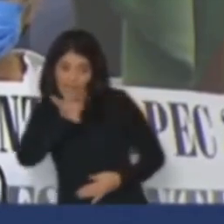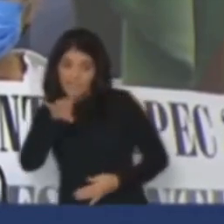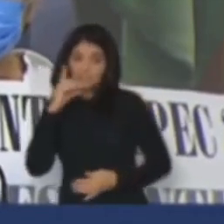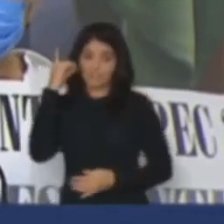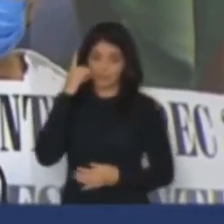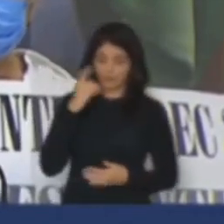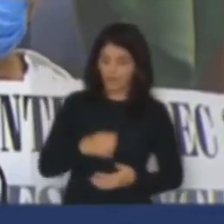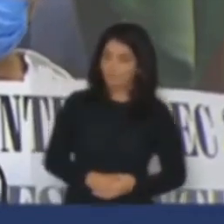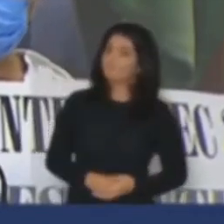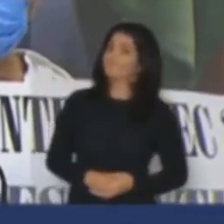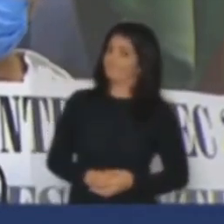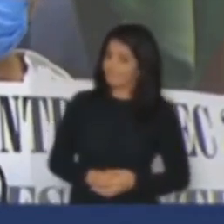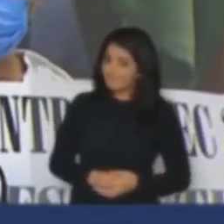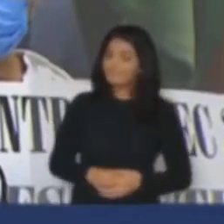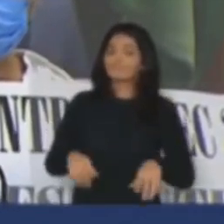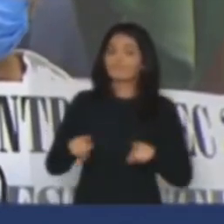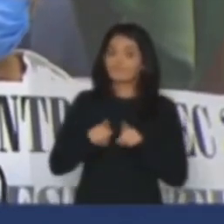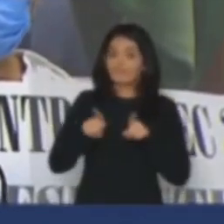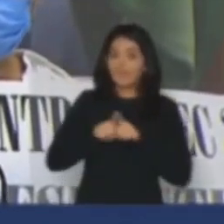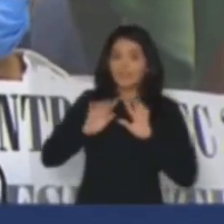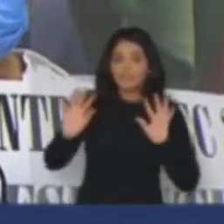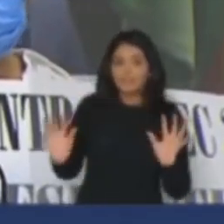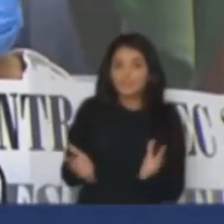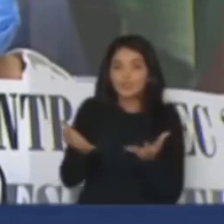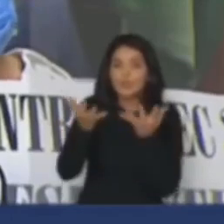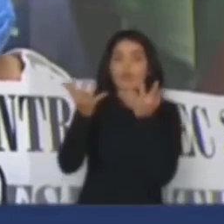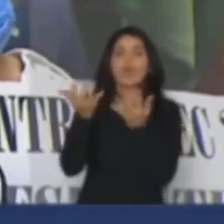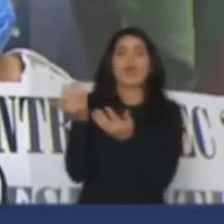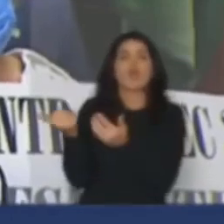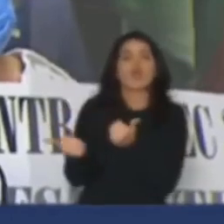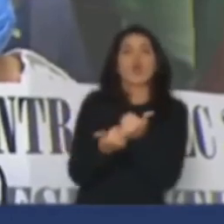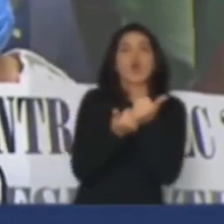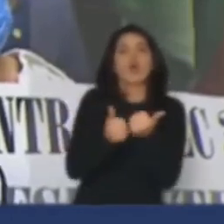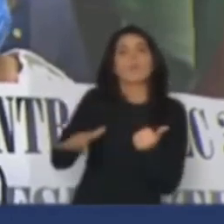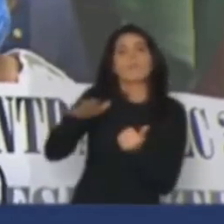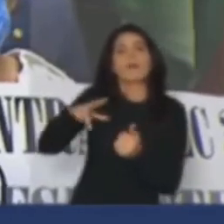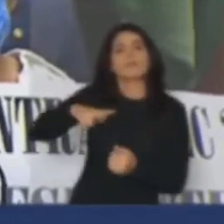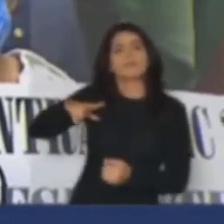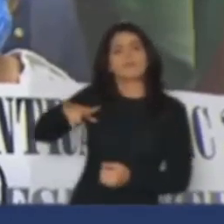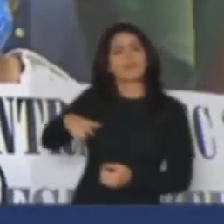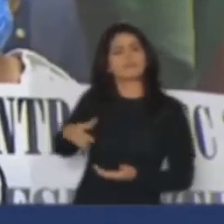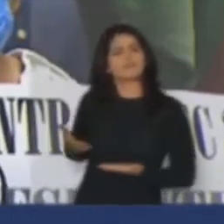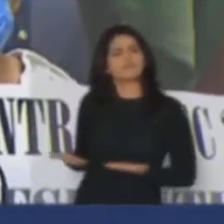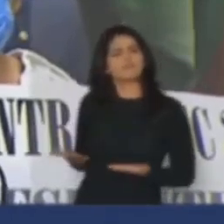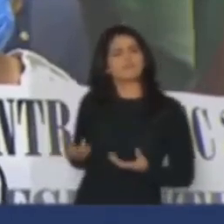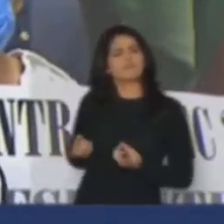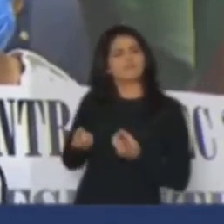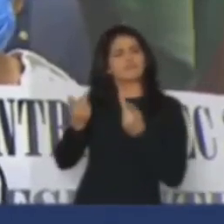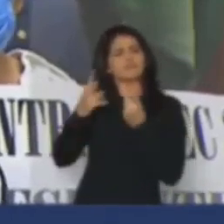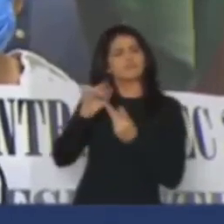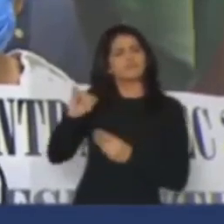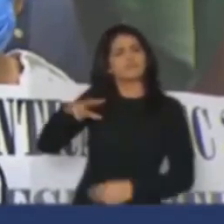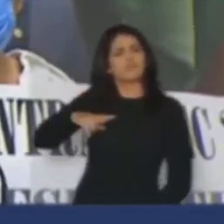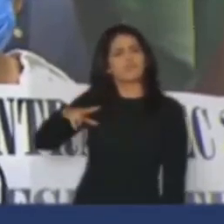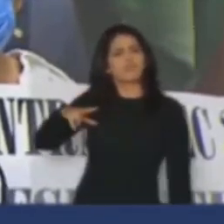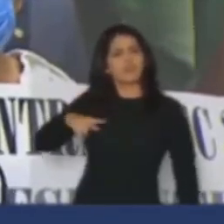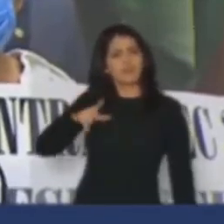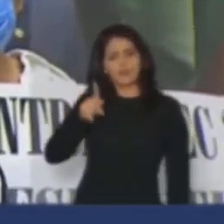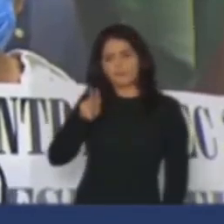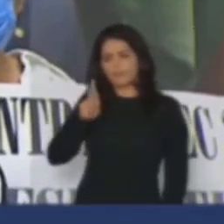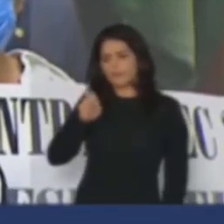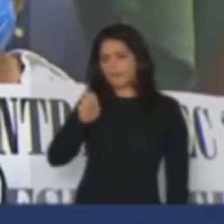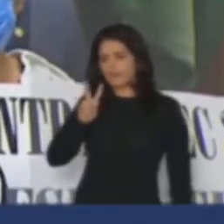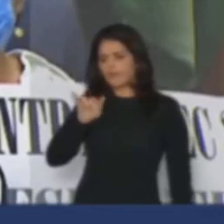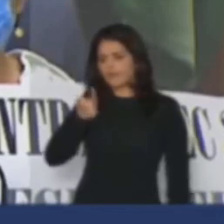parlamentares. Incentiva instrumentos de cooperação com a iniciativa privada, privatização, a previdência,